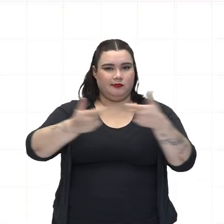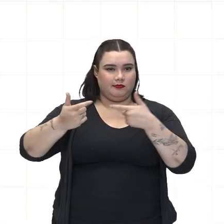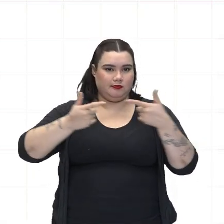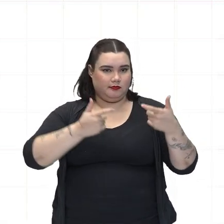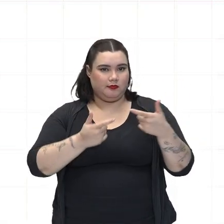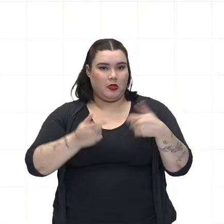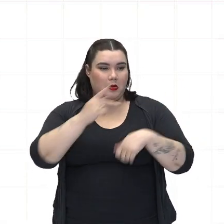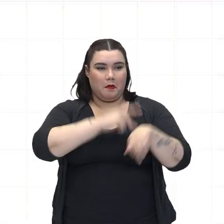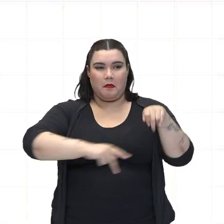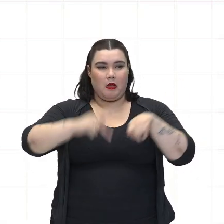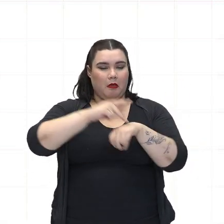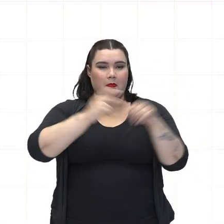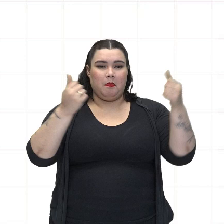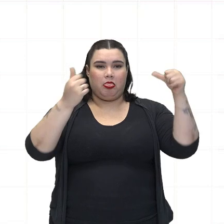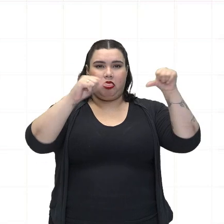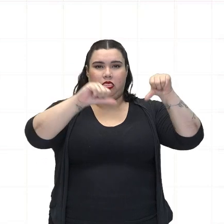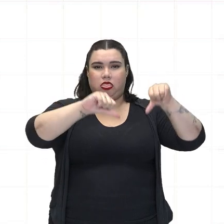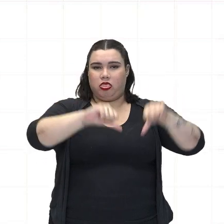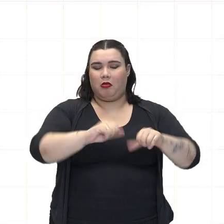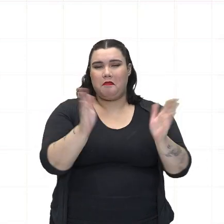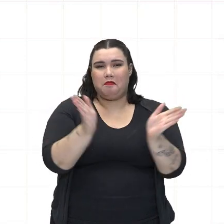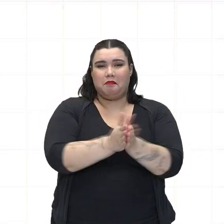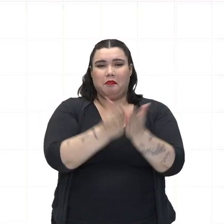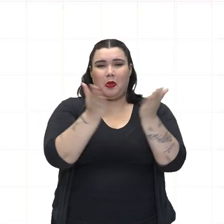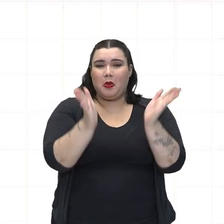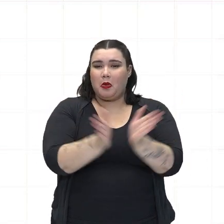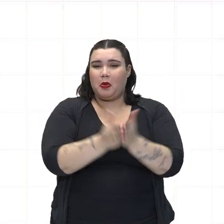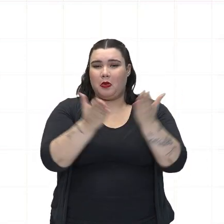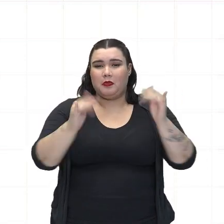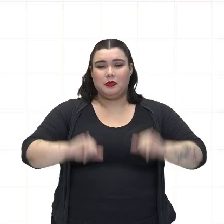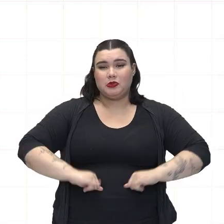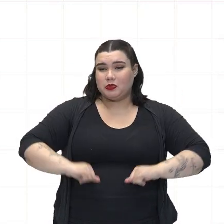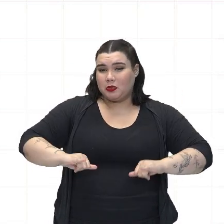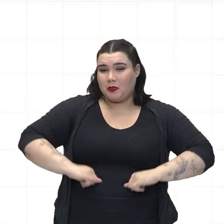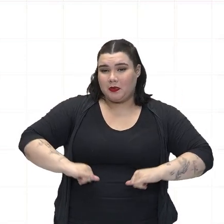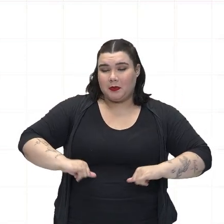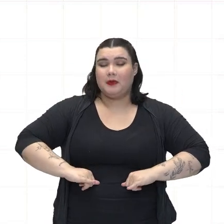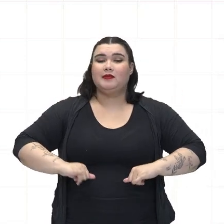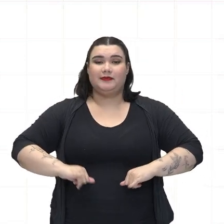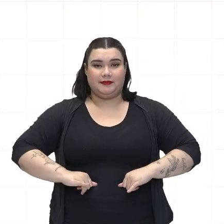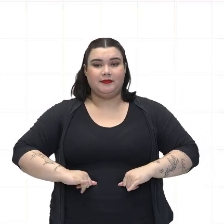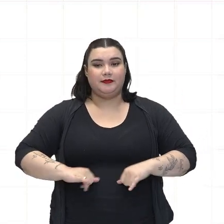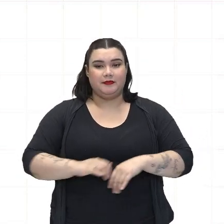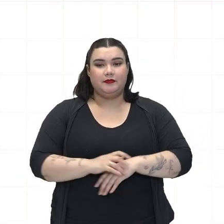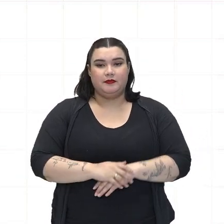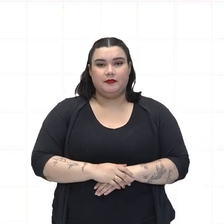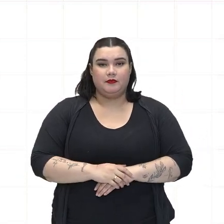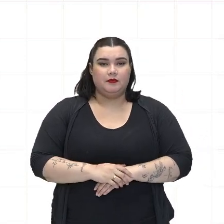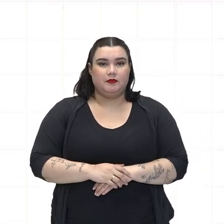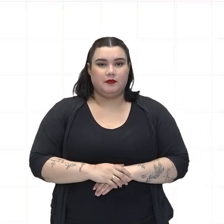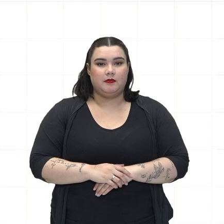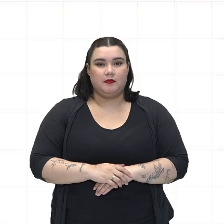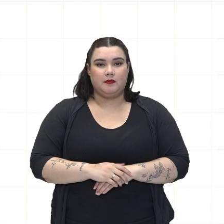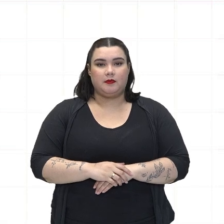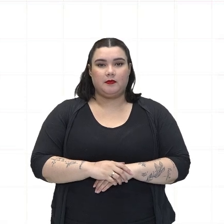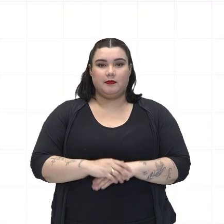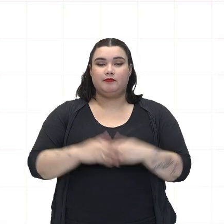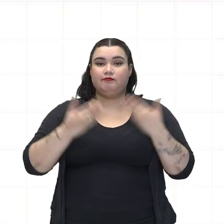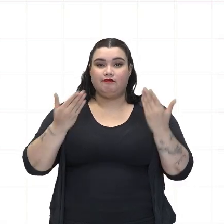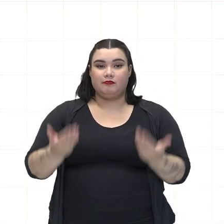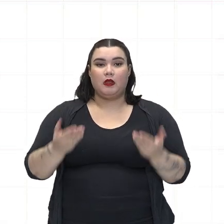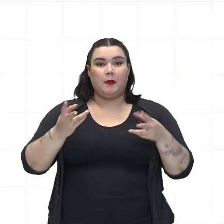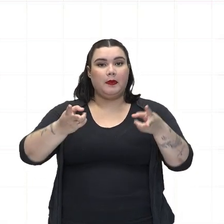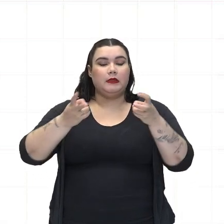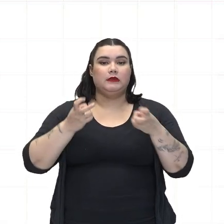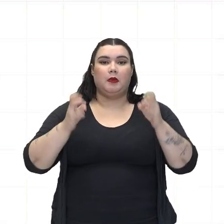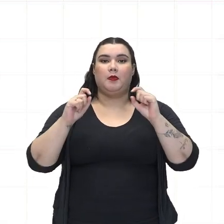conflito. E o país foi deixado em ruínas econômicas e também sociais, tá, gente? Então a gente vê que